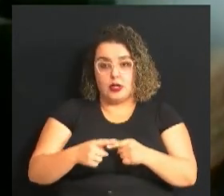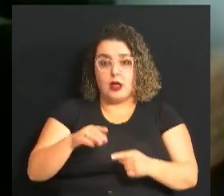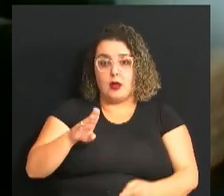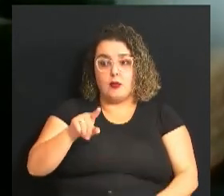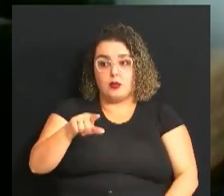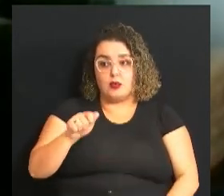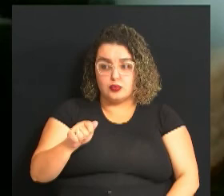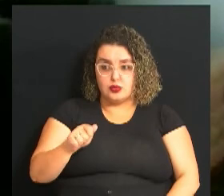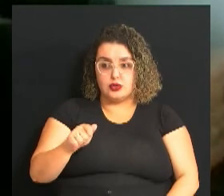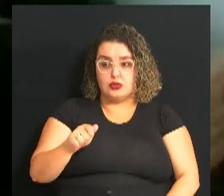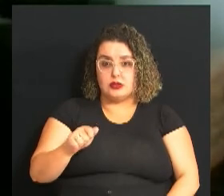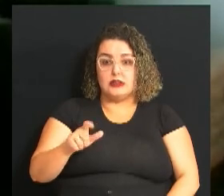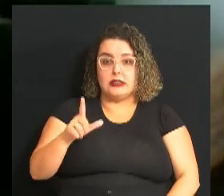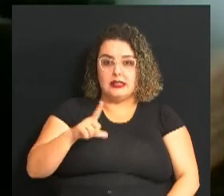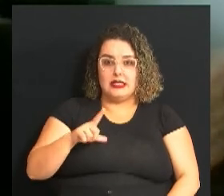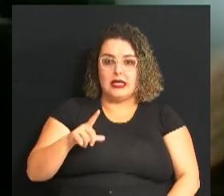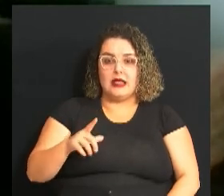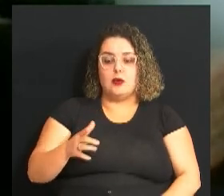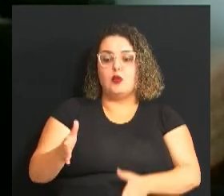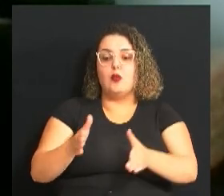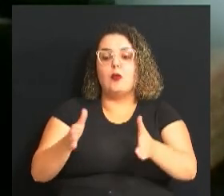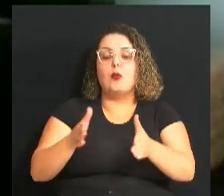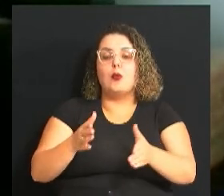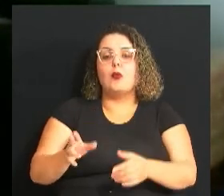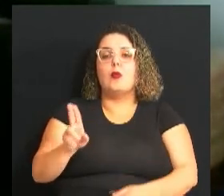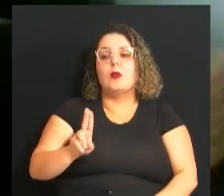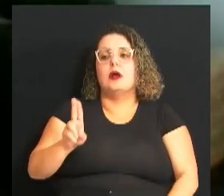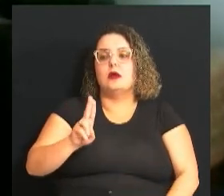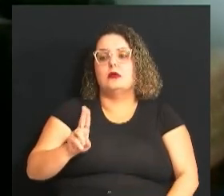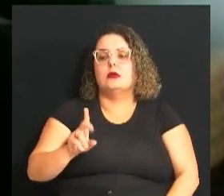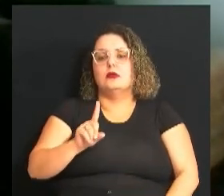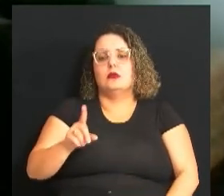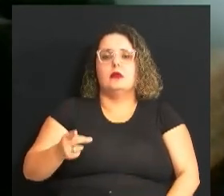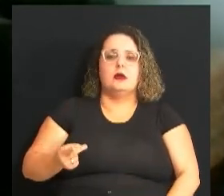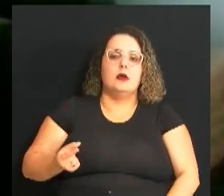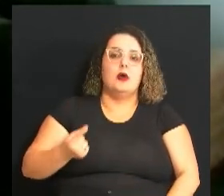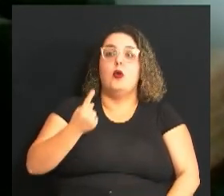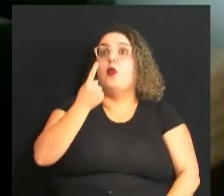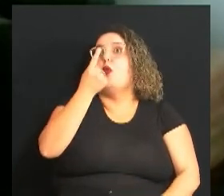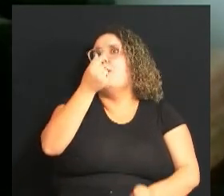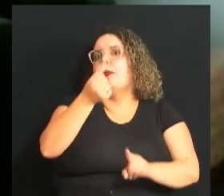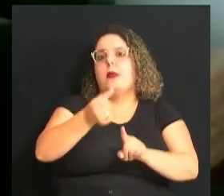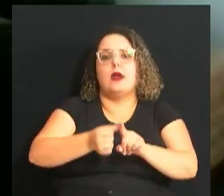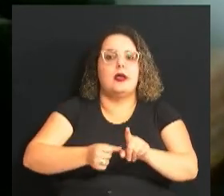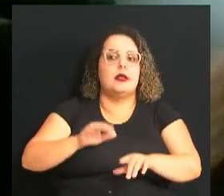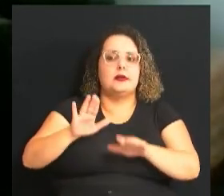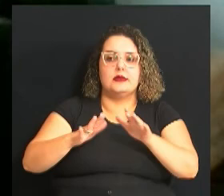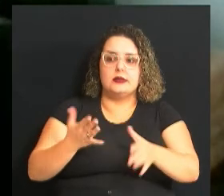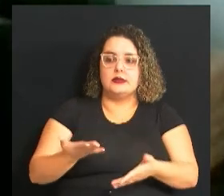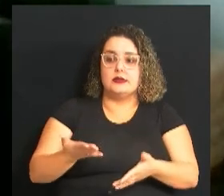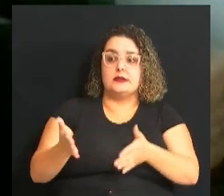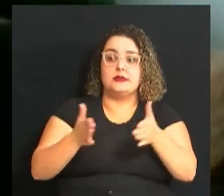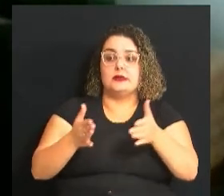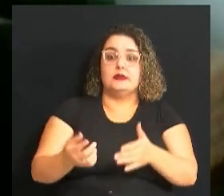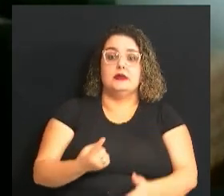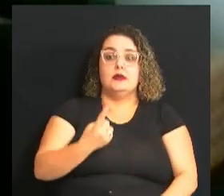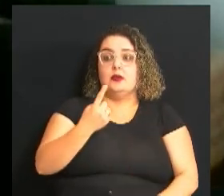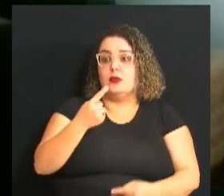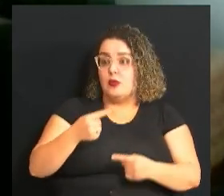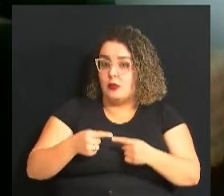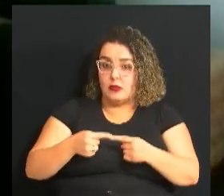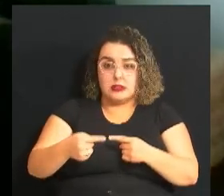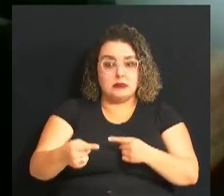vida útil. Não é para você ficar com a bucha um mês, ou às vezes, nessas situações, uma semana no